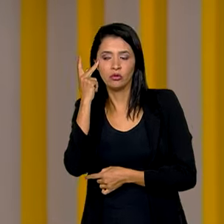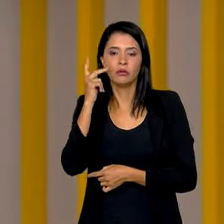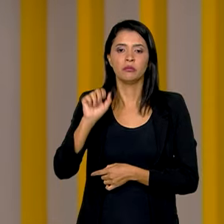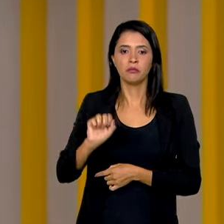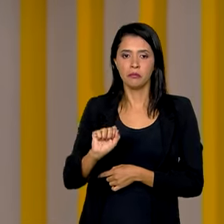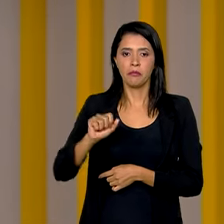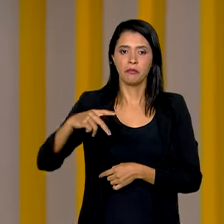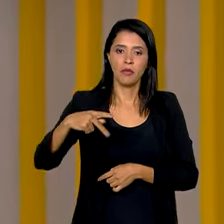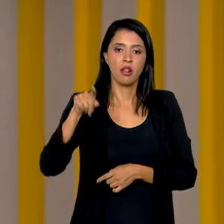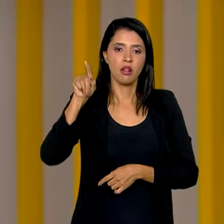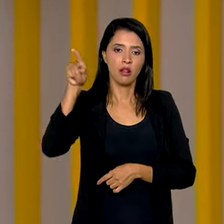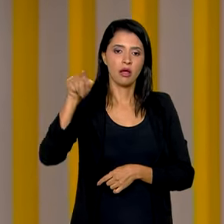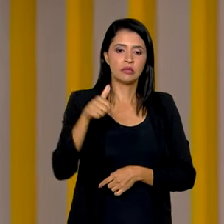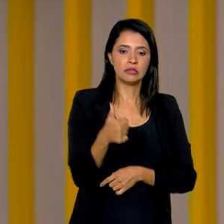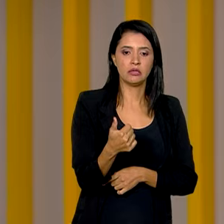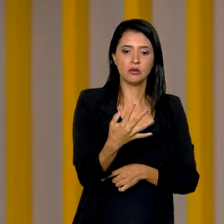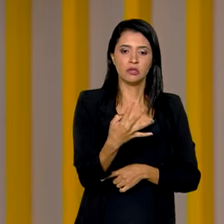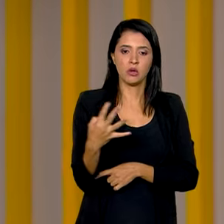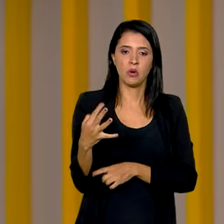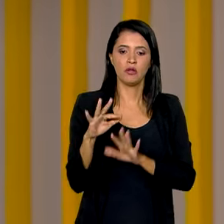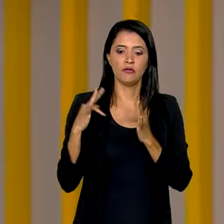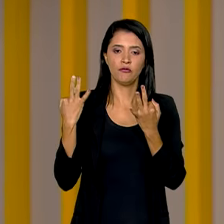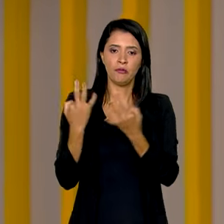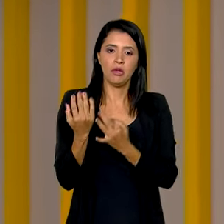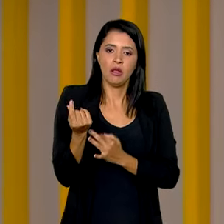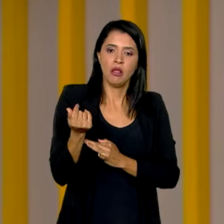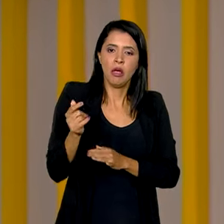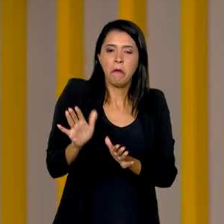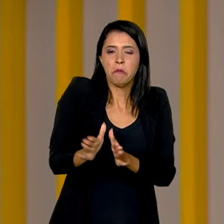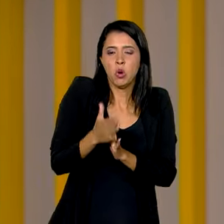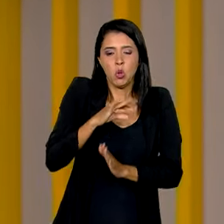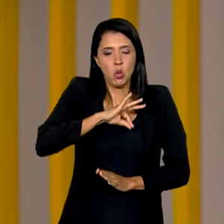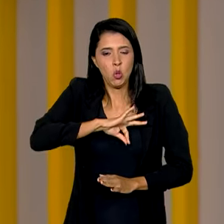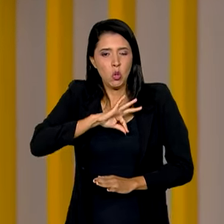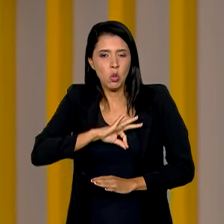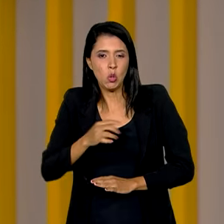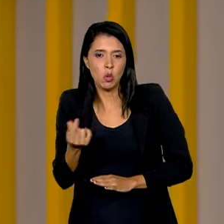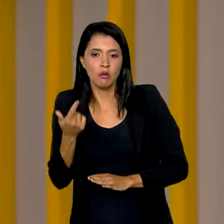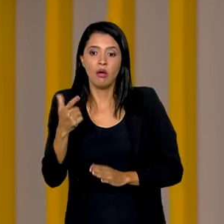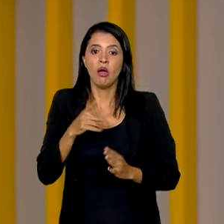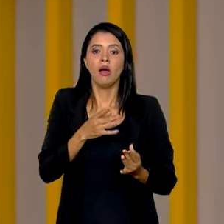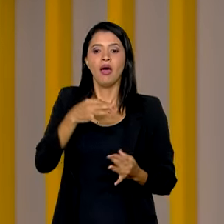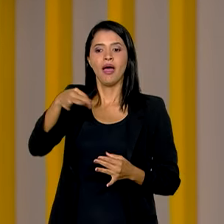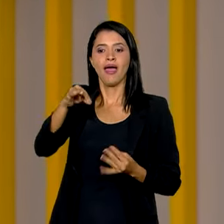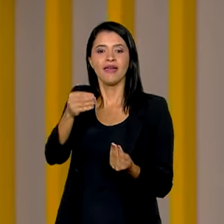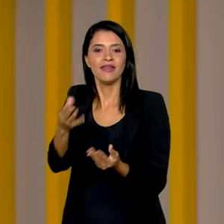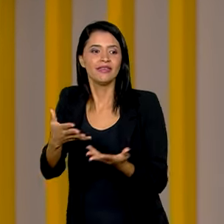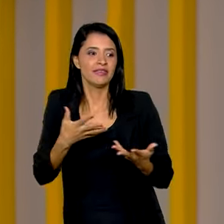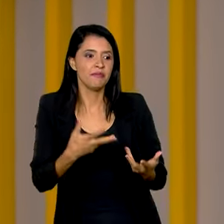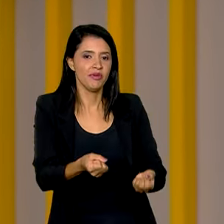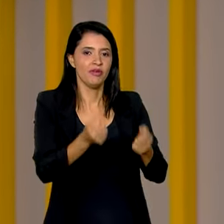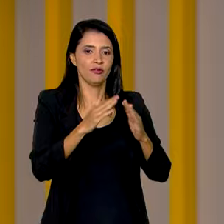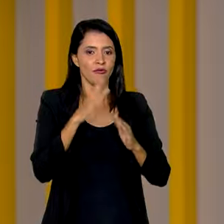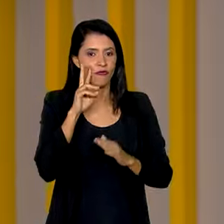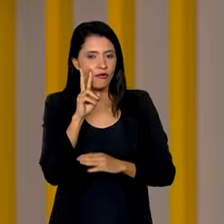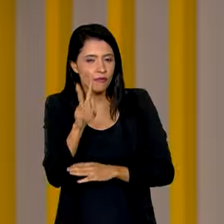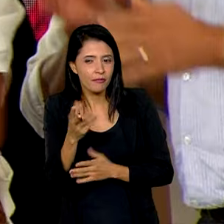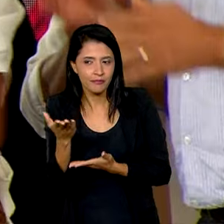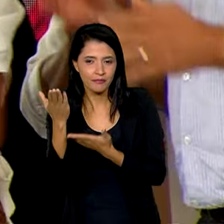Lá, 144 famílias de baixa renda da região receberam moradias do programa Minha Casa Minha Vida. Vamos